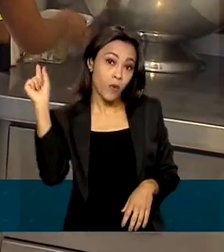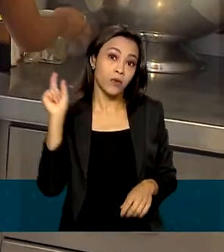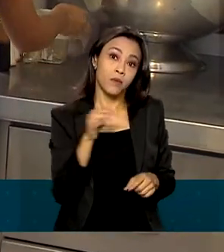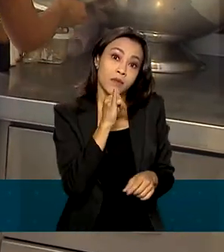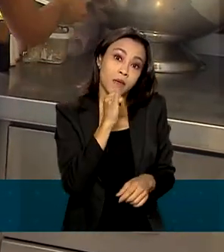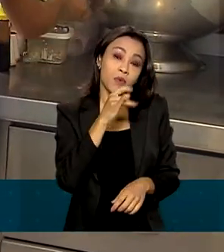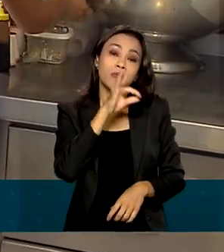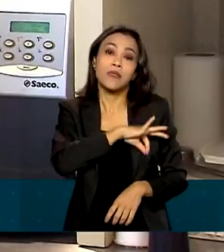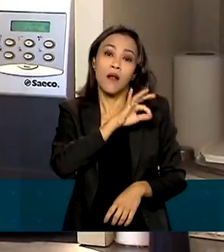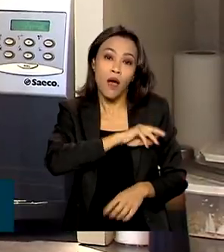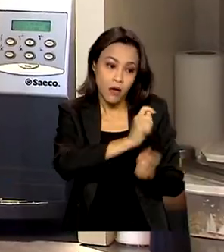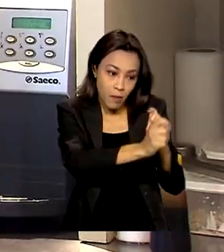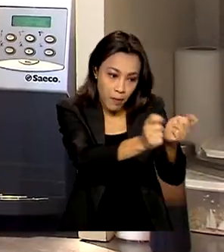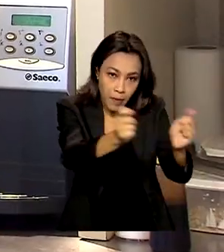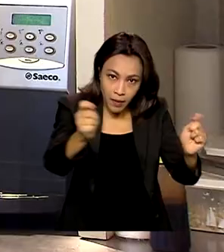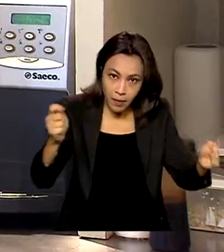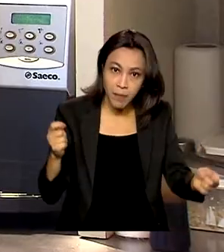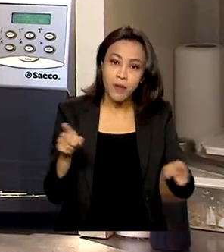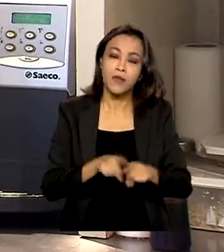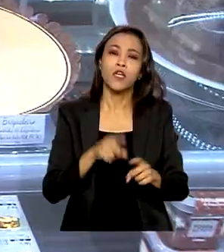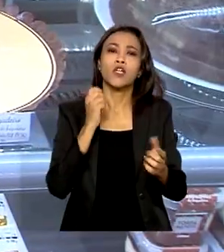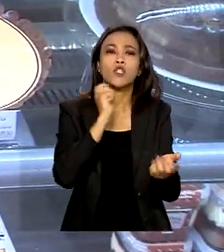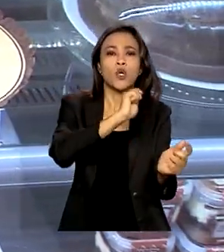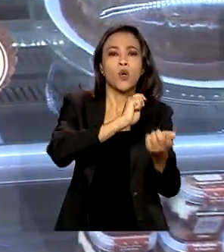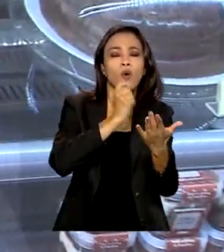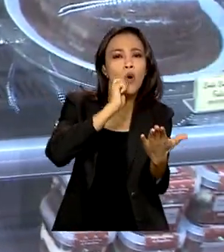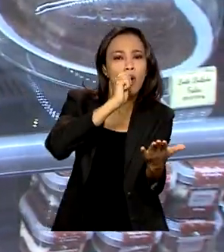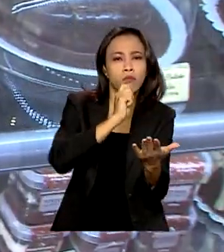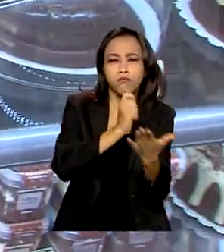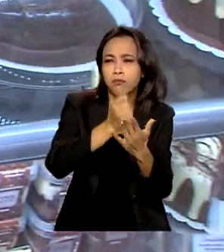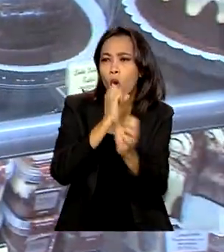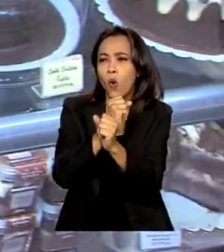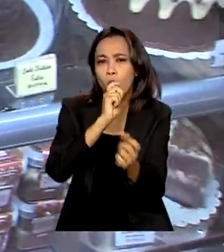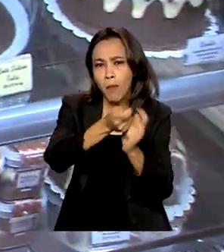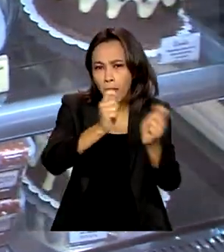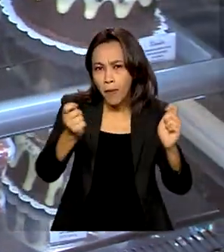salário dos funcionários, pagamento de contas e compra de mercadorias.